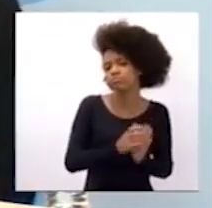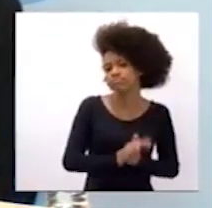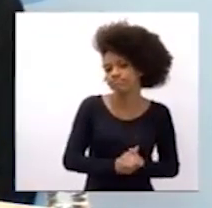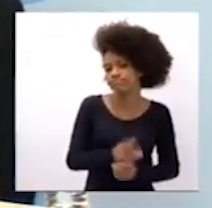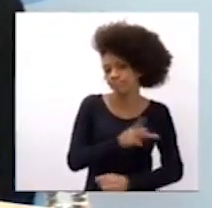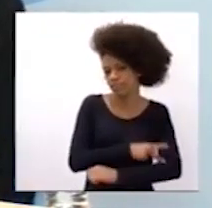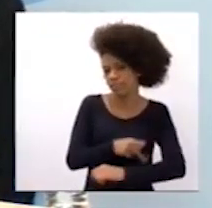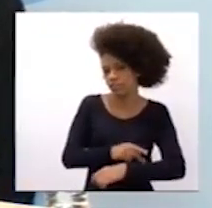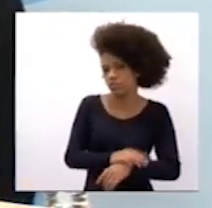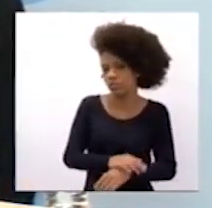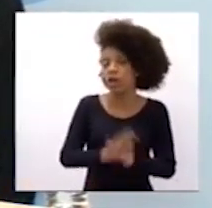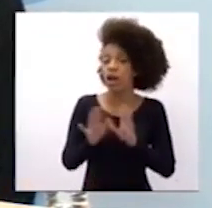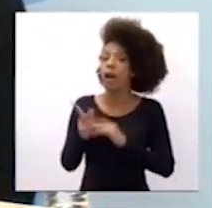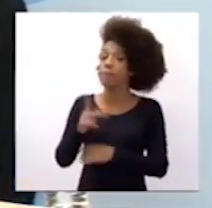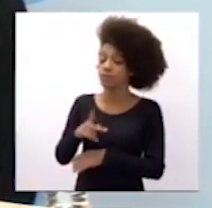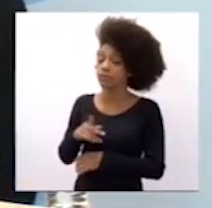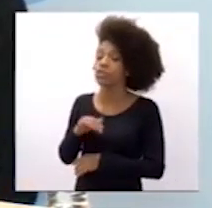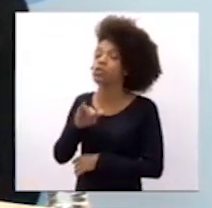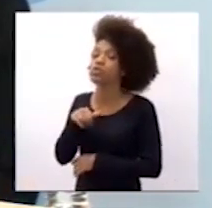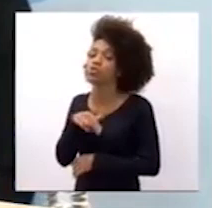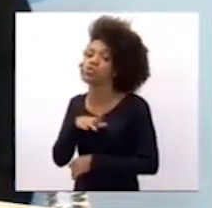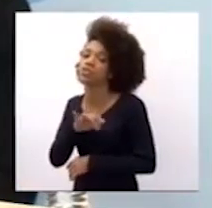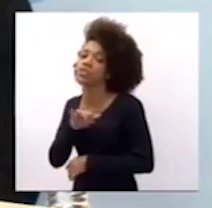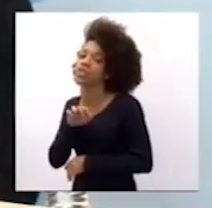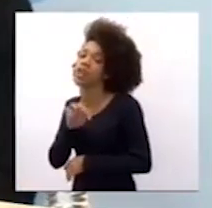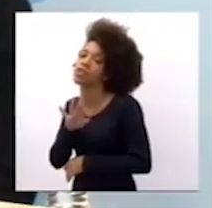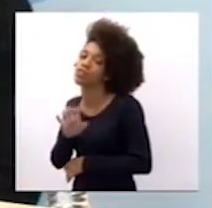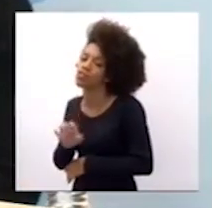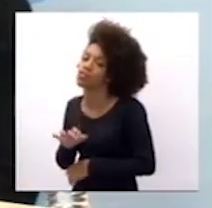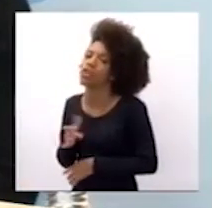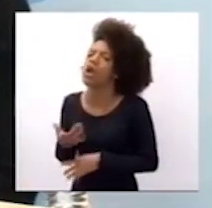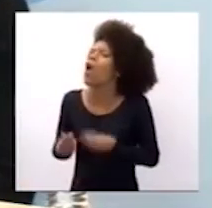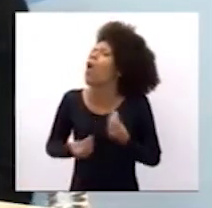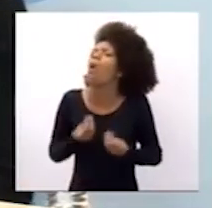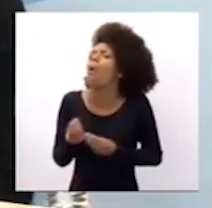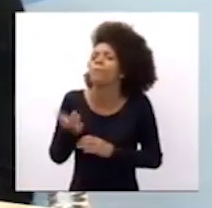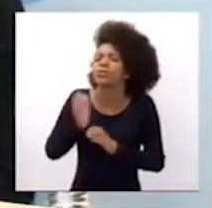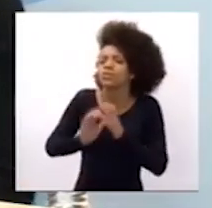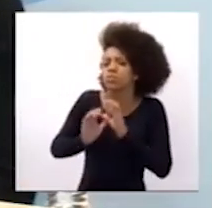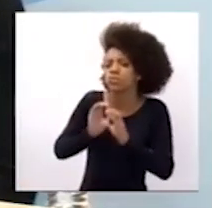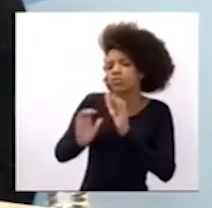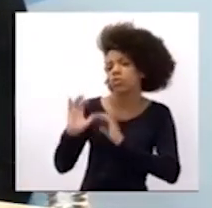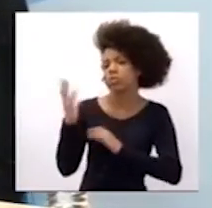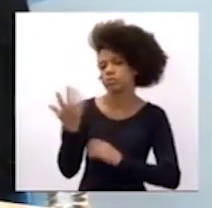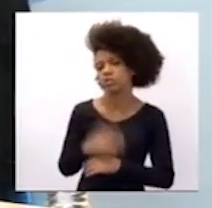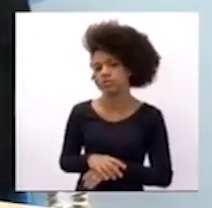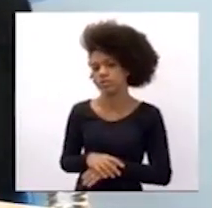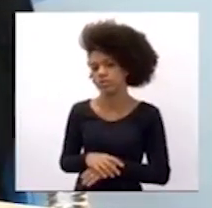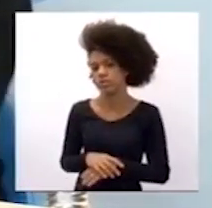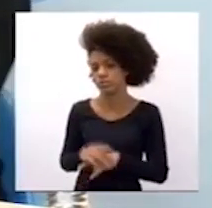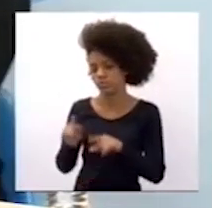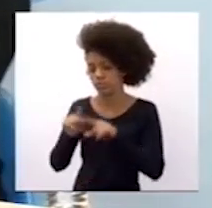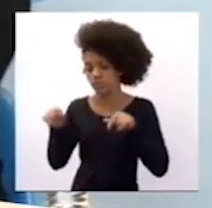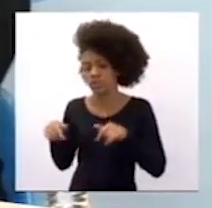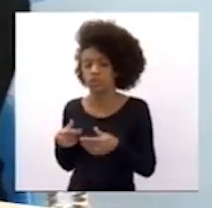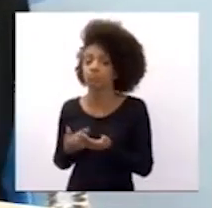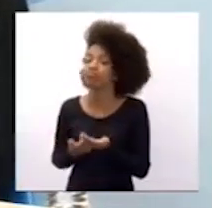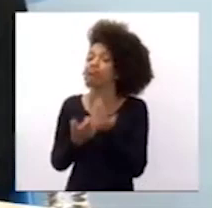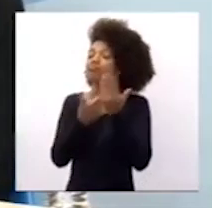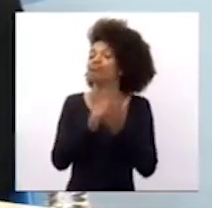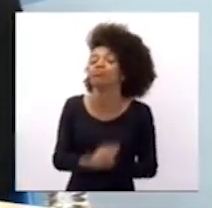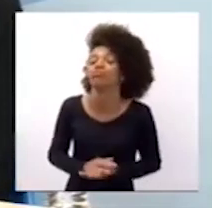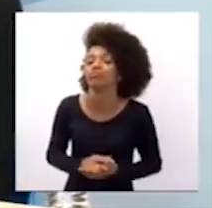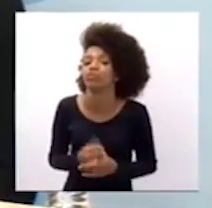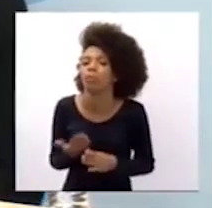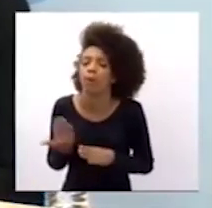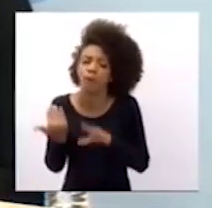a professora Juliette lembrou bem, como essa comunicação está acontecendo via, né, as tecnologias, seja através